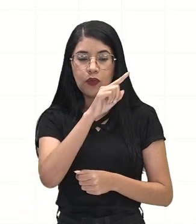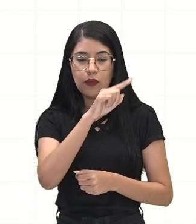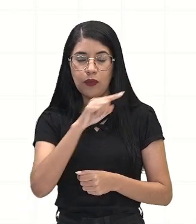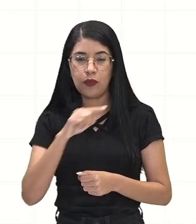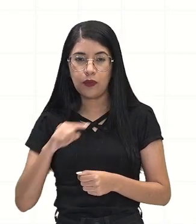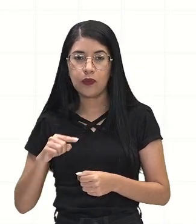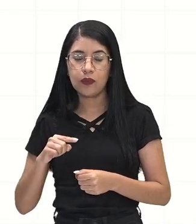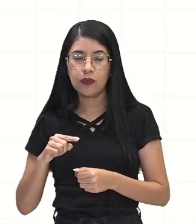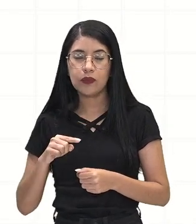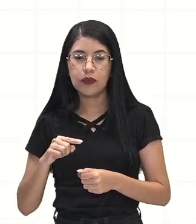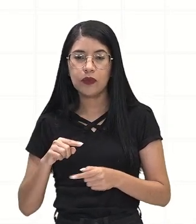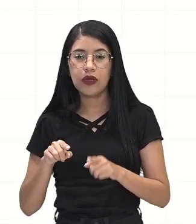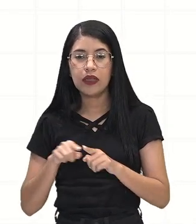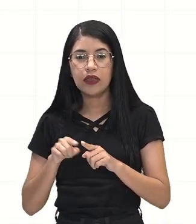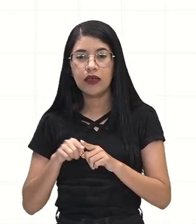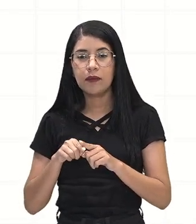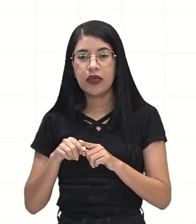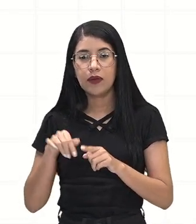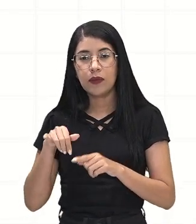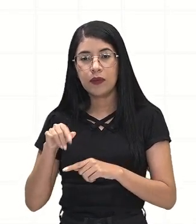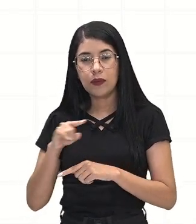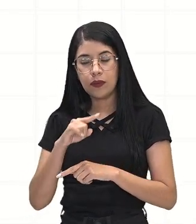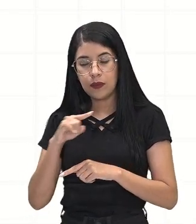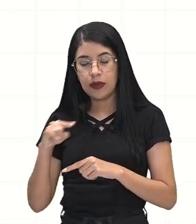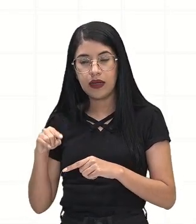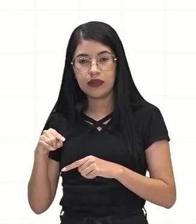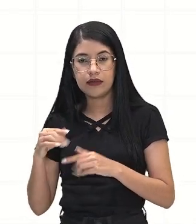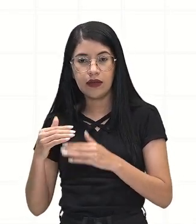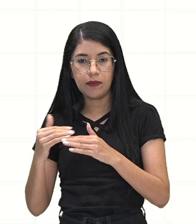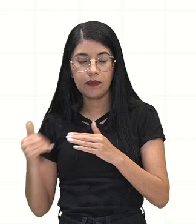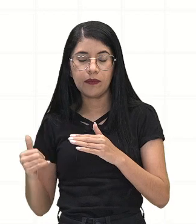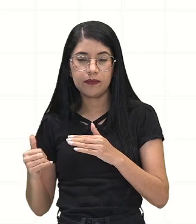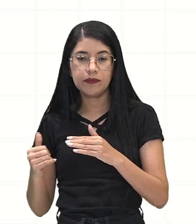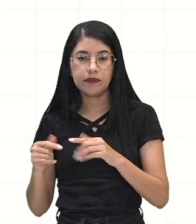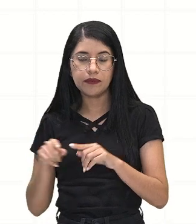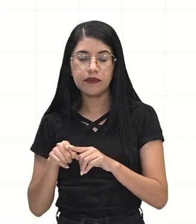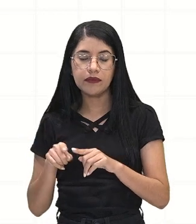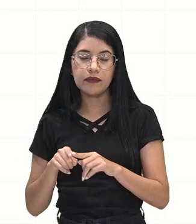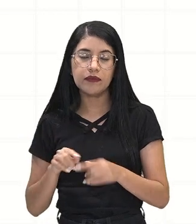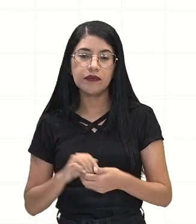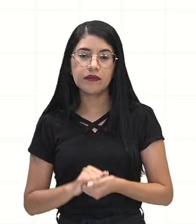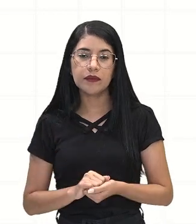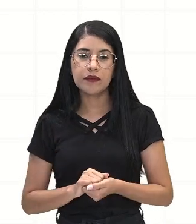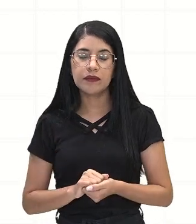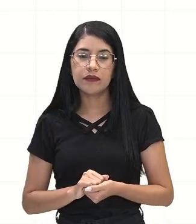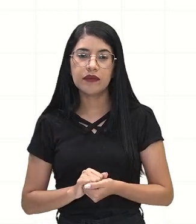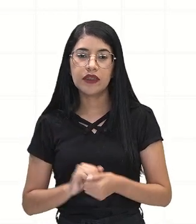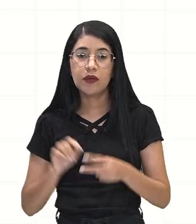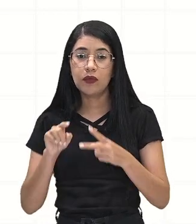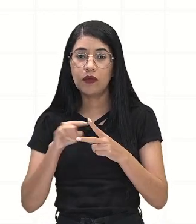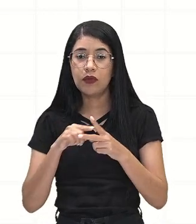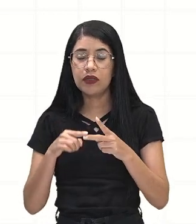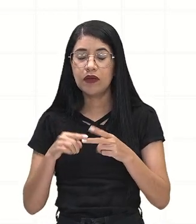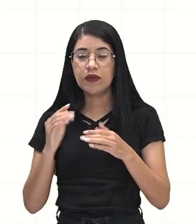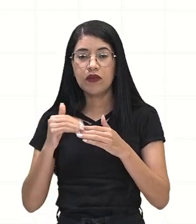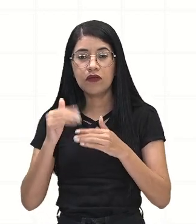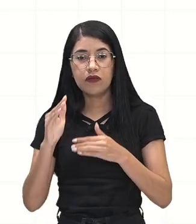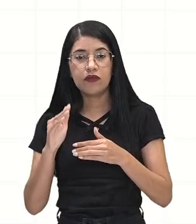externo a R e aqui o U está, né, o Y é um ângulo externo à